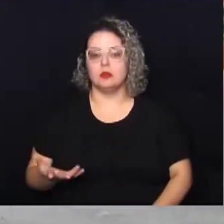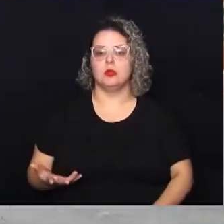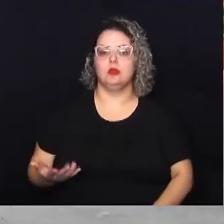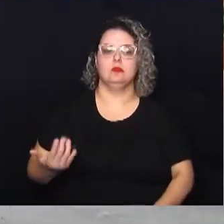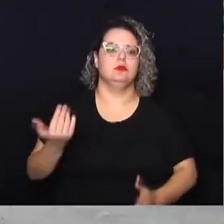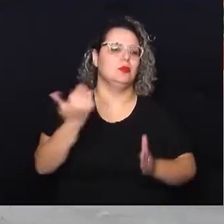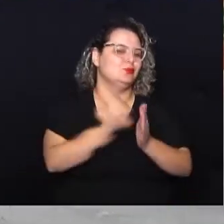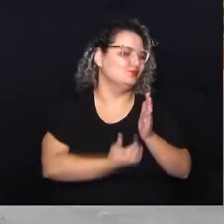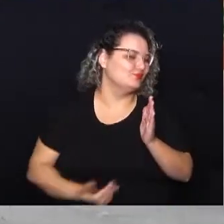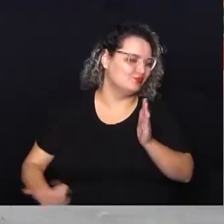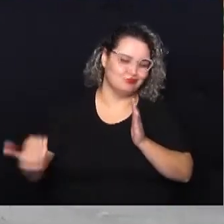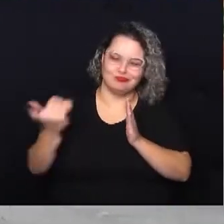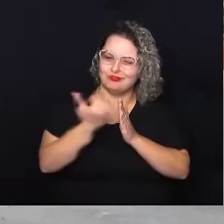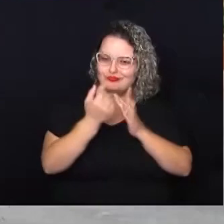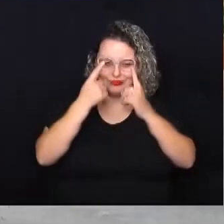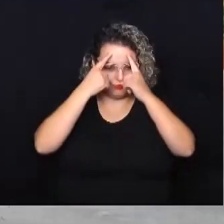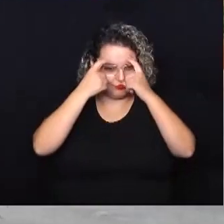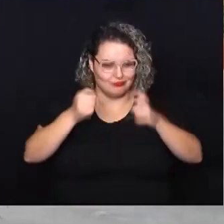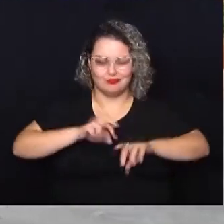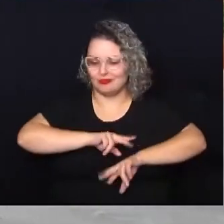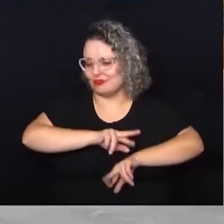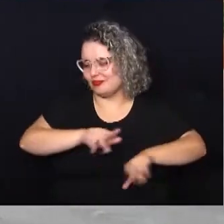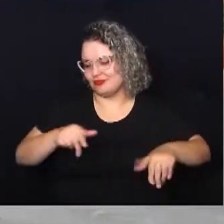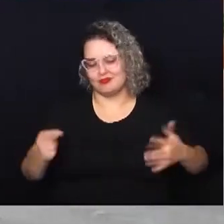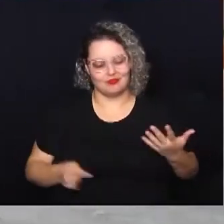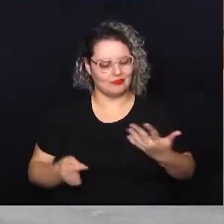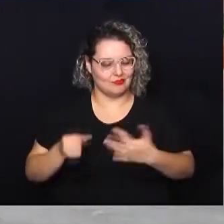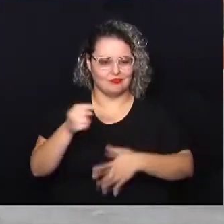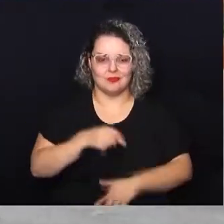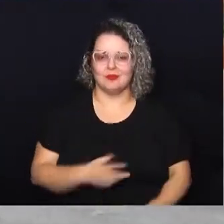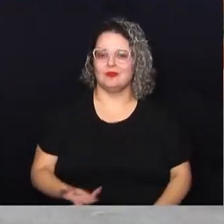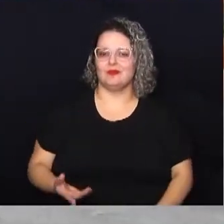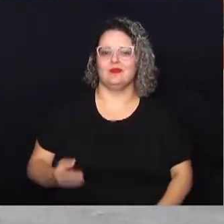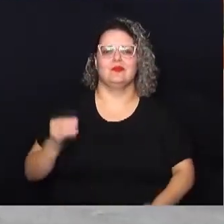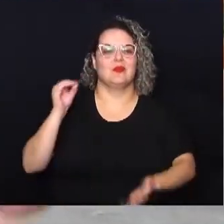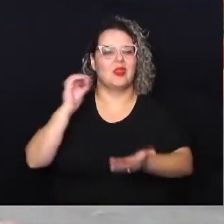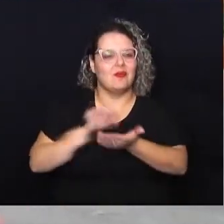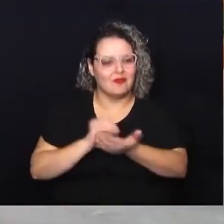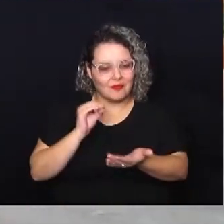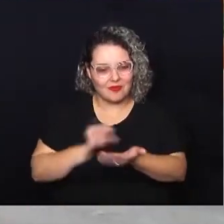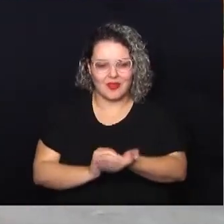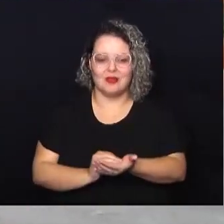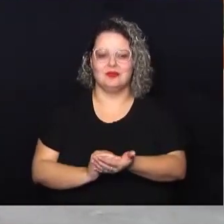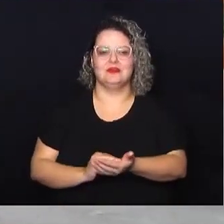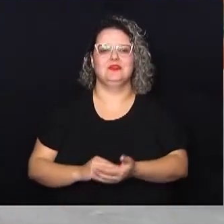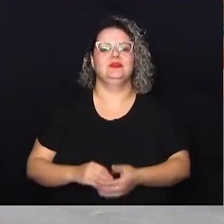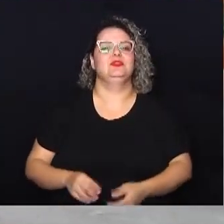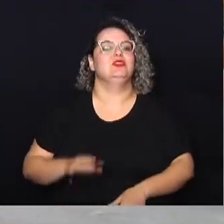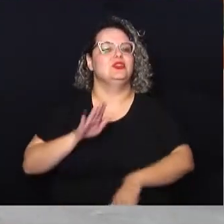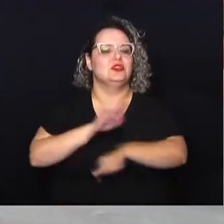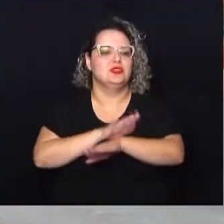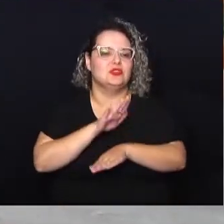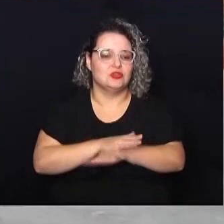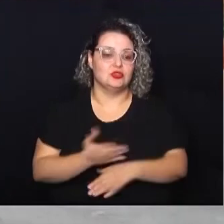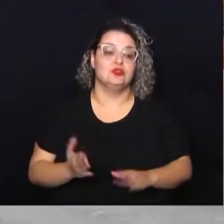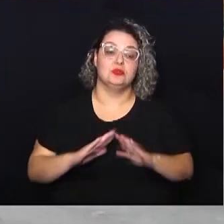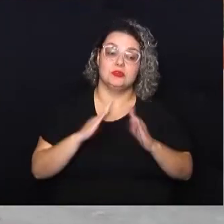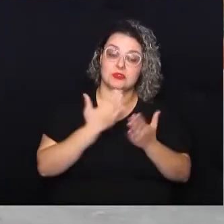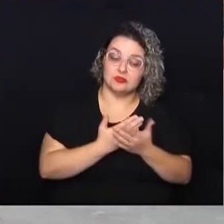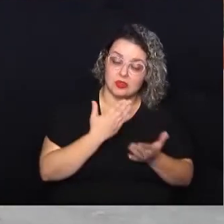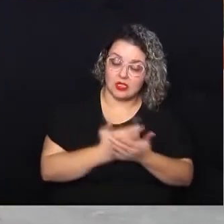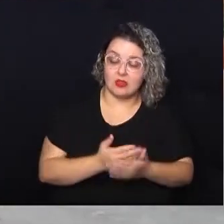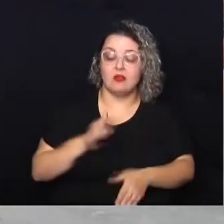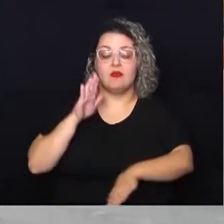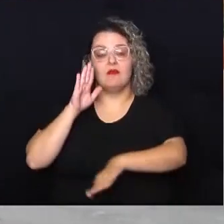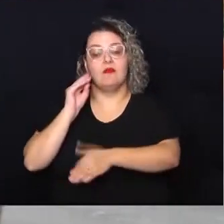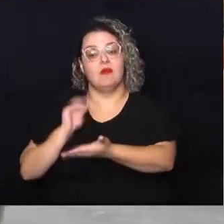de violência nos mais diferentes aspectos, com déficit na área de educação e déficit também na área de lazer e esportes. Era uma